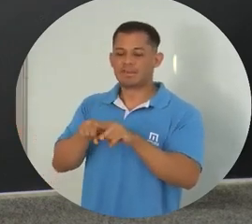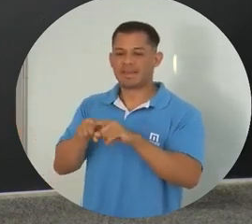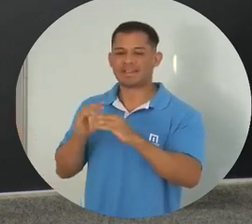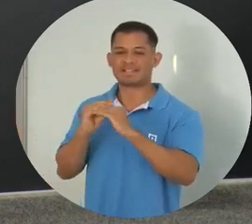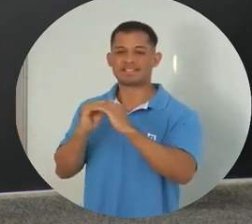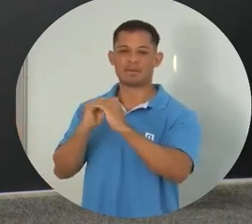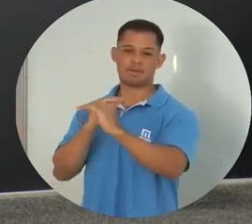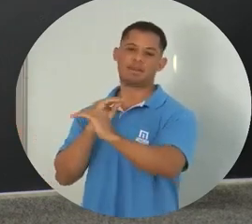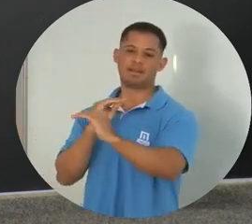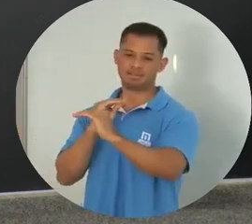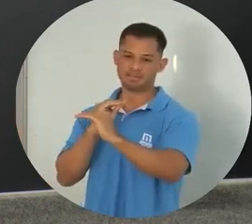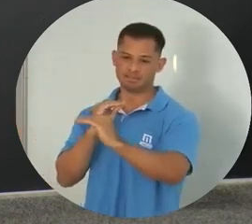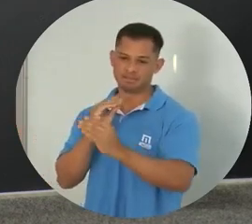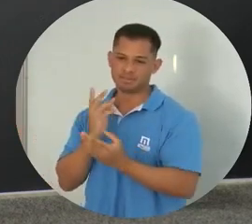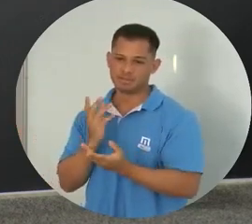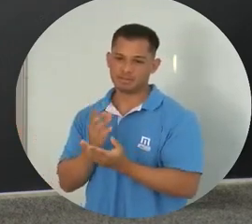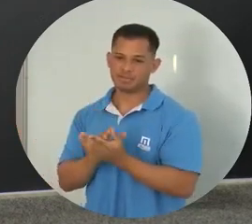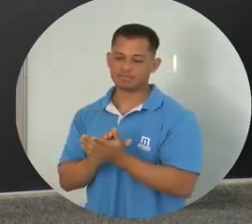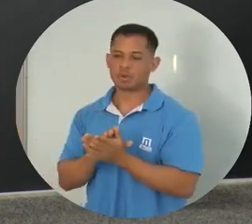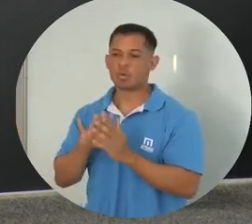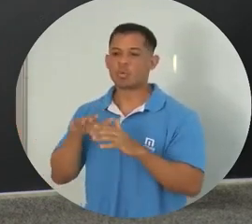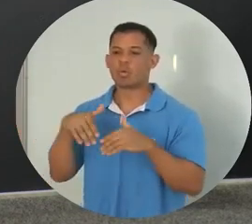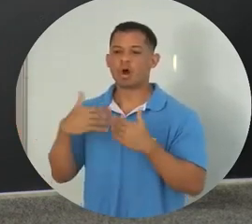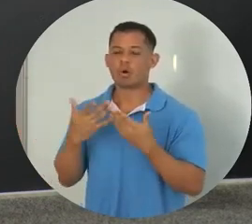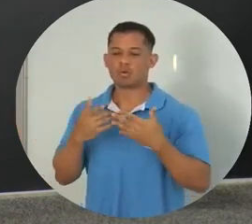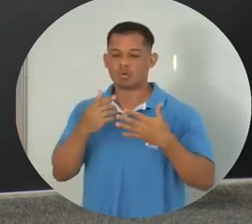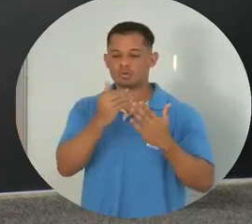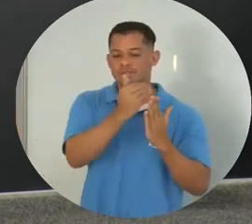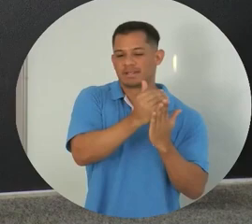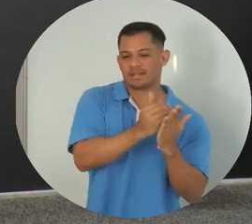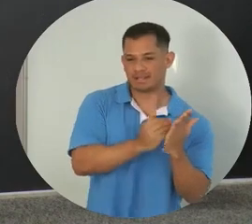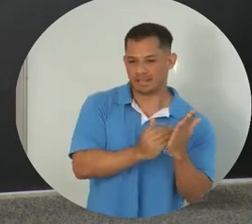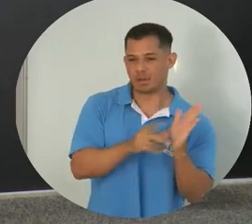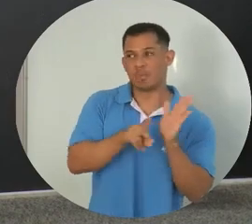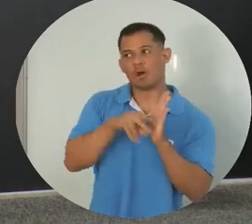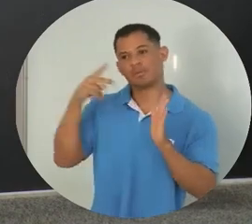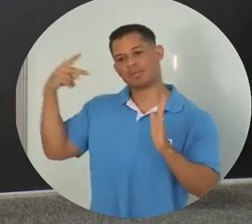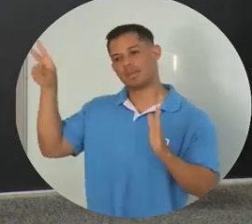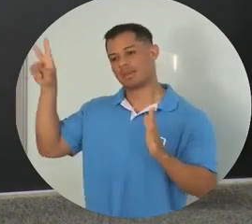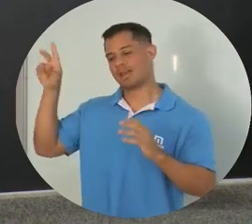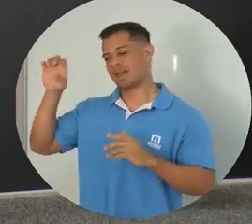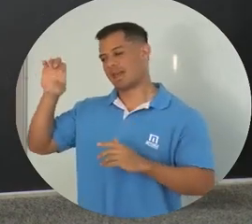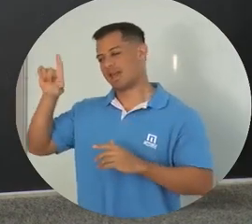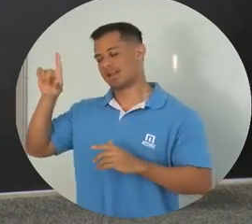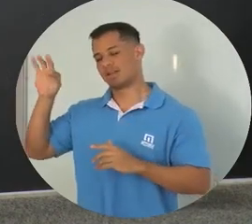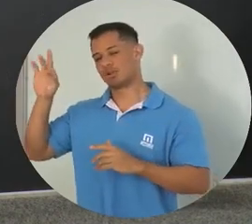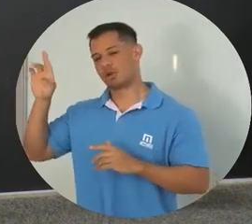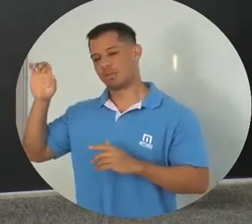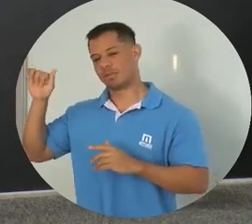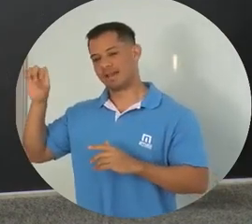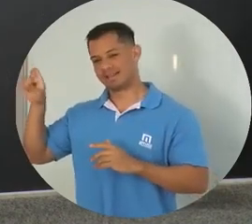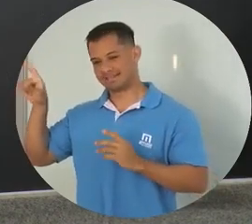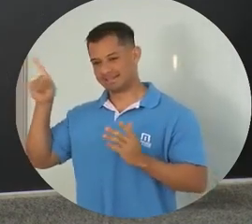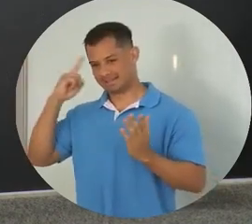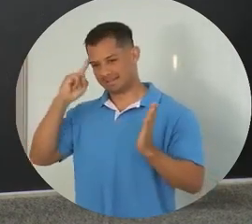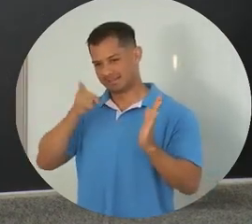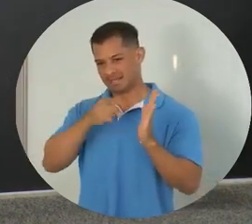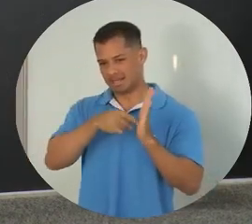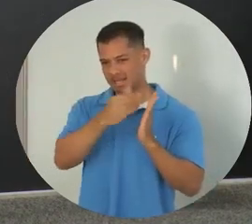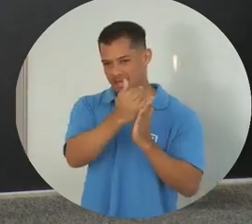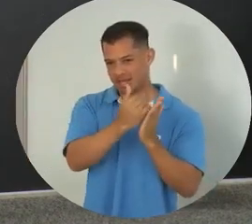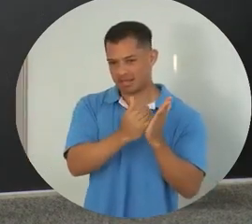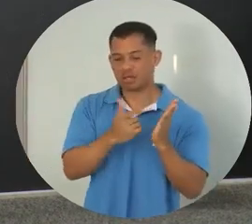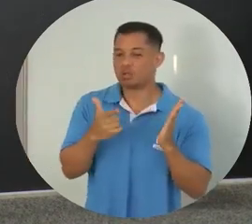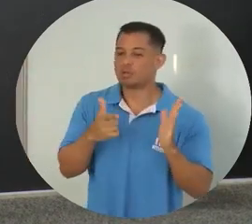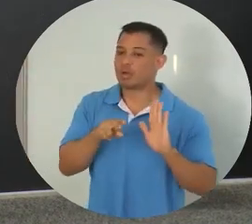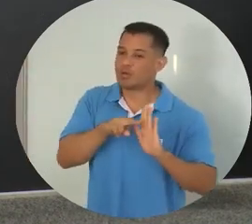estabilidades. Sob quais critérios? Os critérios Eletrobras. O Leandro comentou, não temos ainda uma norma. Ela está